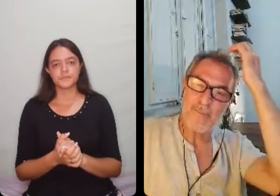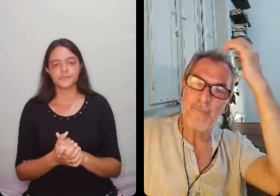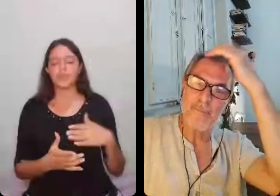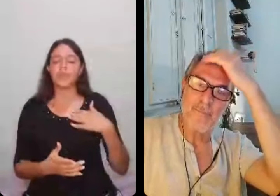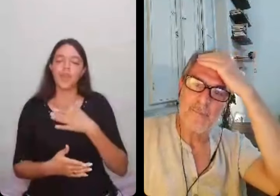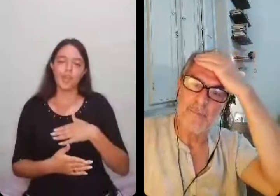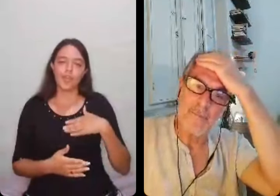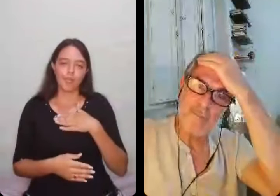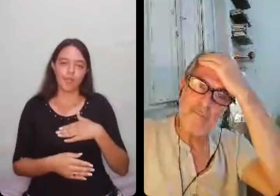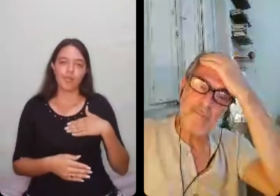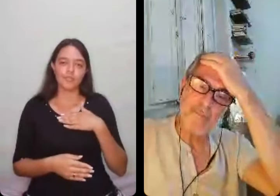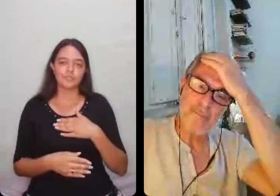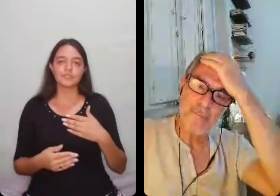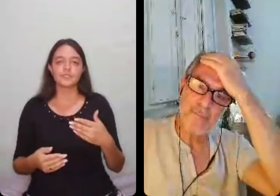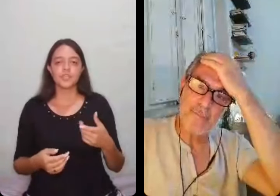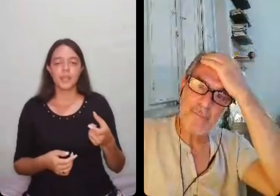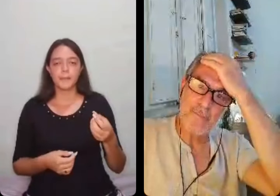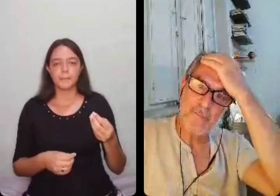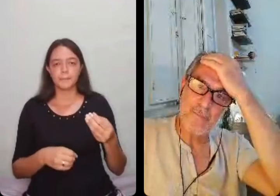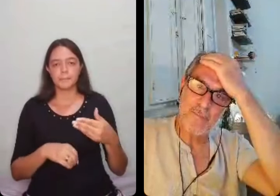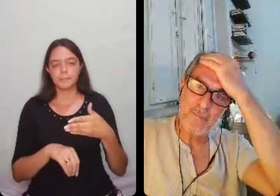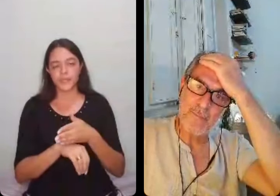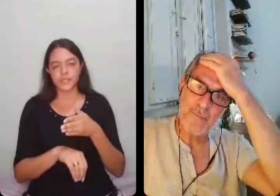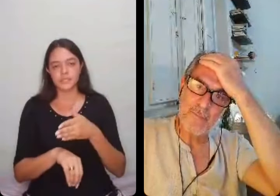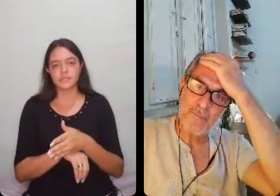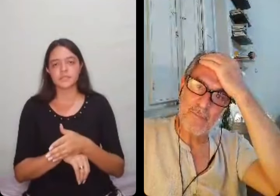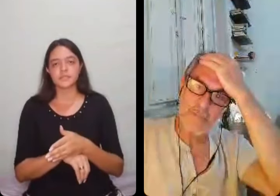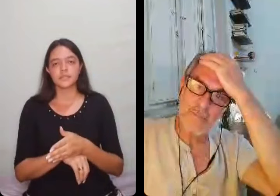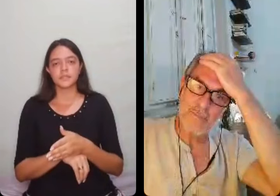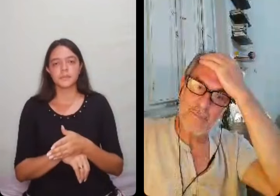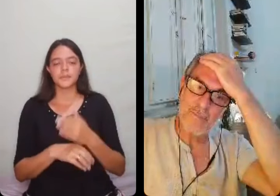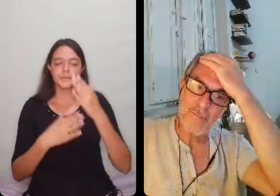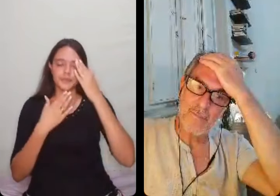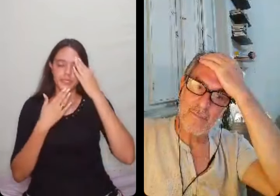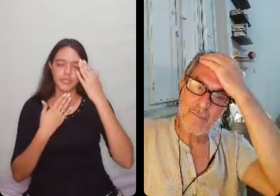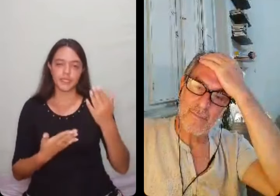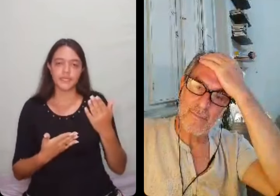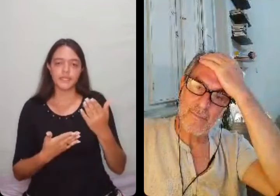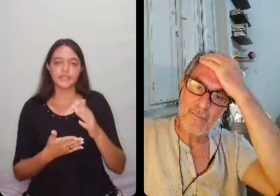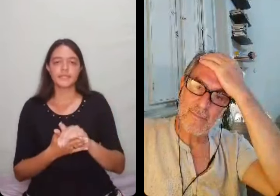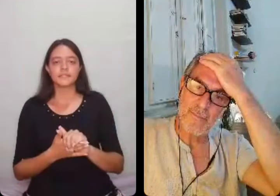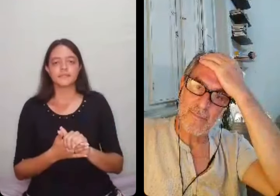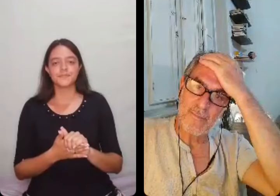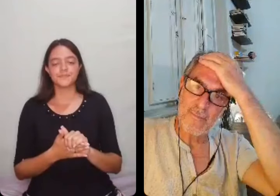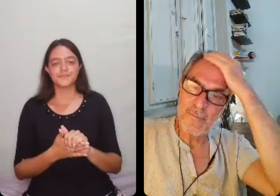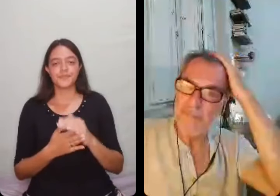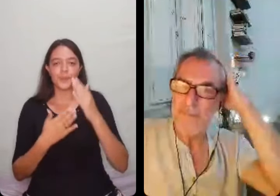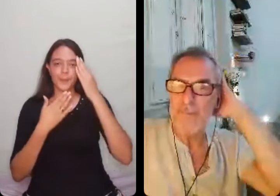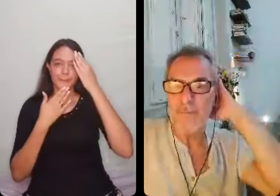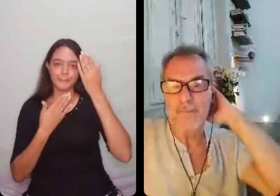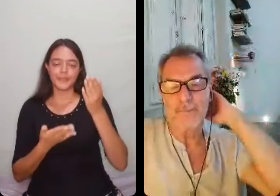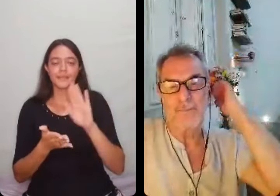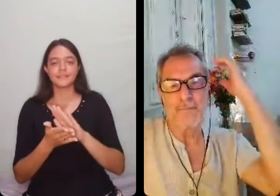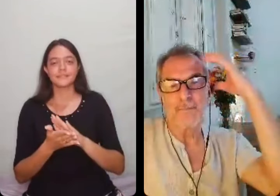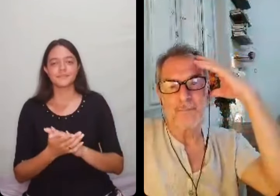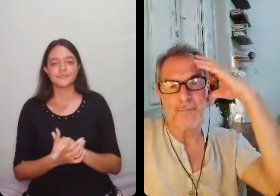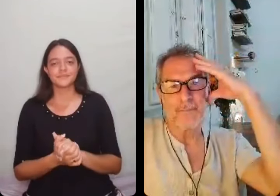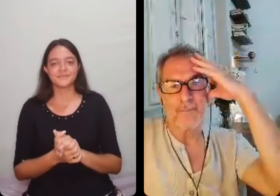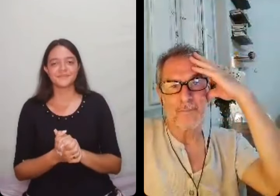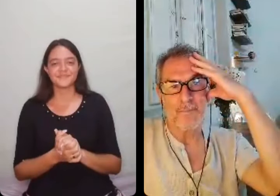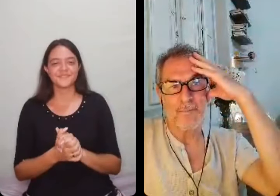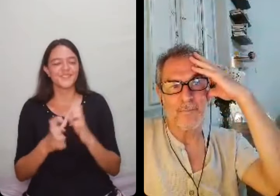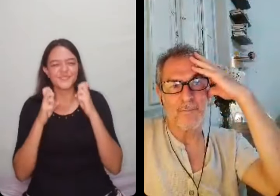despedindo, então eu já vou fazer aqui meu agradecimento às garotas, às meninas fofíssimas da